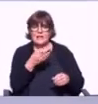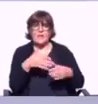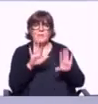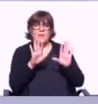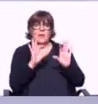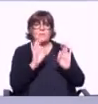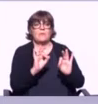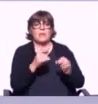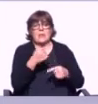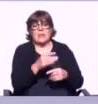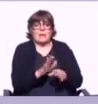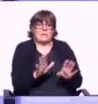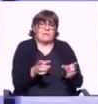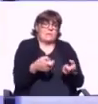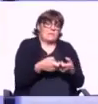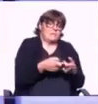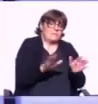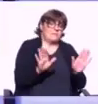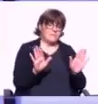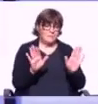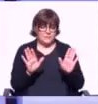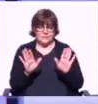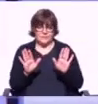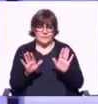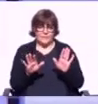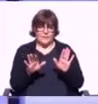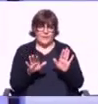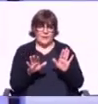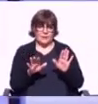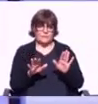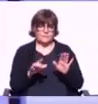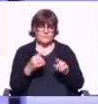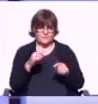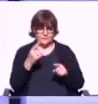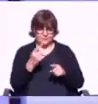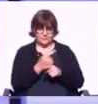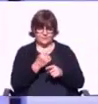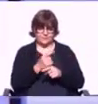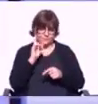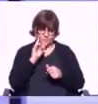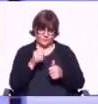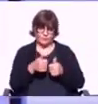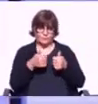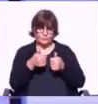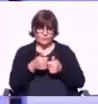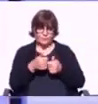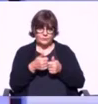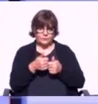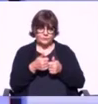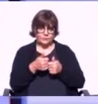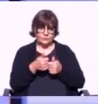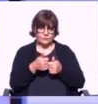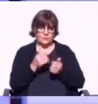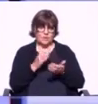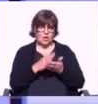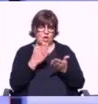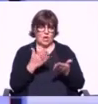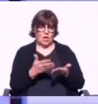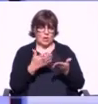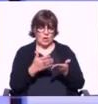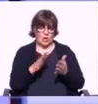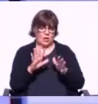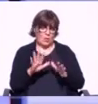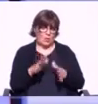é o que temos. Agora, ressalta isso, precisamente. Há uma questão também que é importante, é que, pelos vistos, só agora,